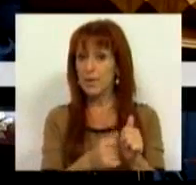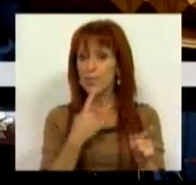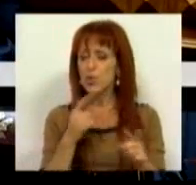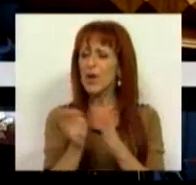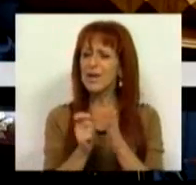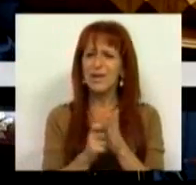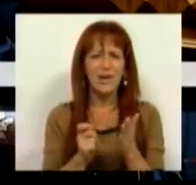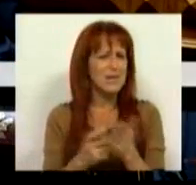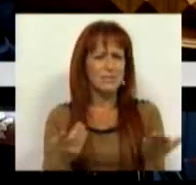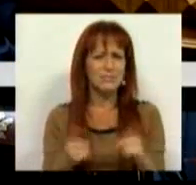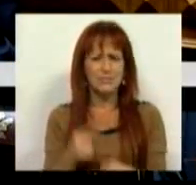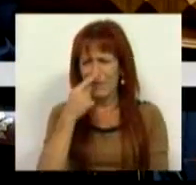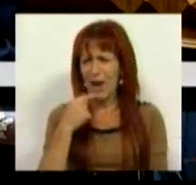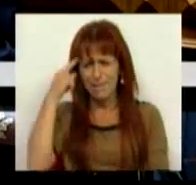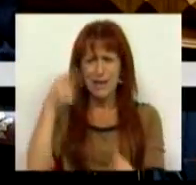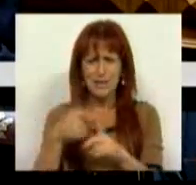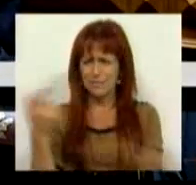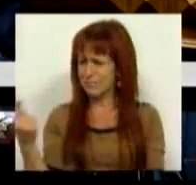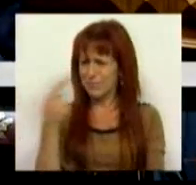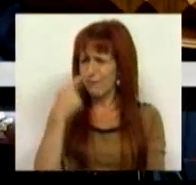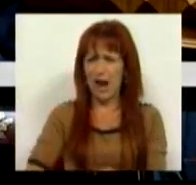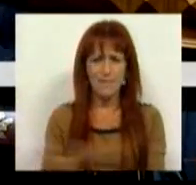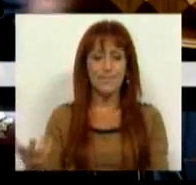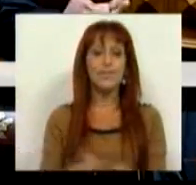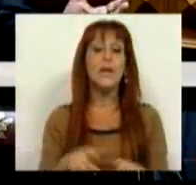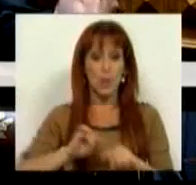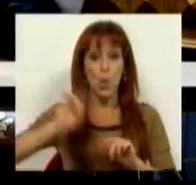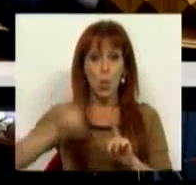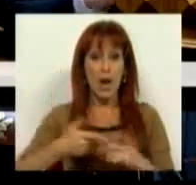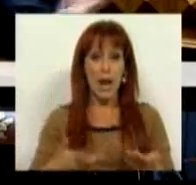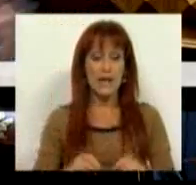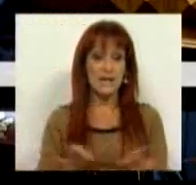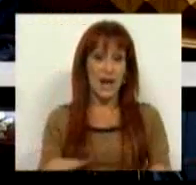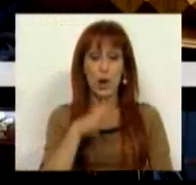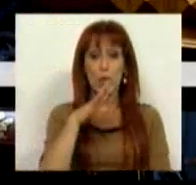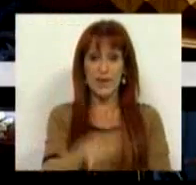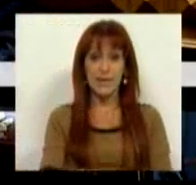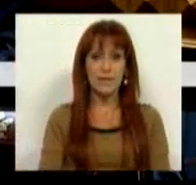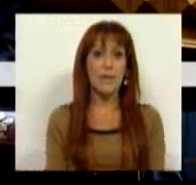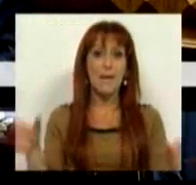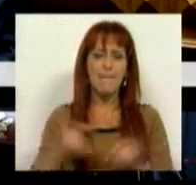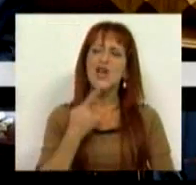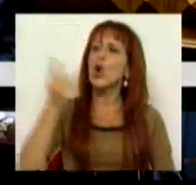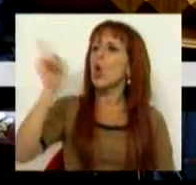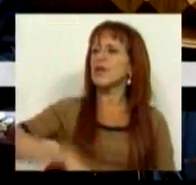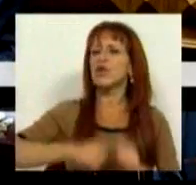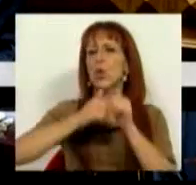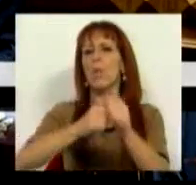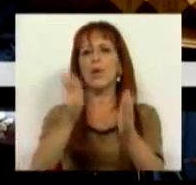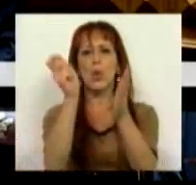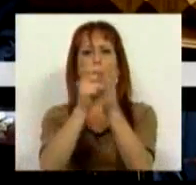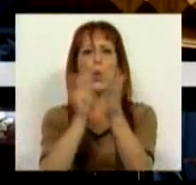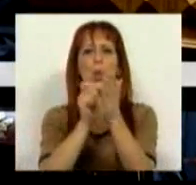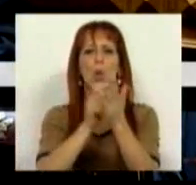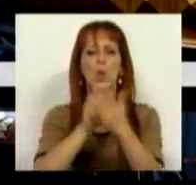vezes critérios e falha as metas. Ora, este ano, e como disse, mais uma vez cumpriu o